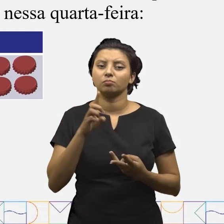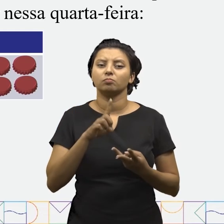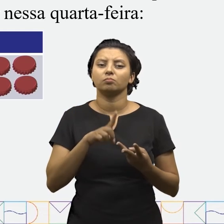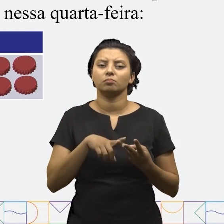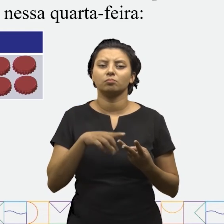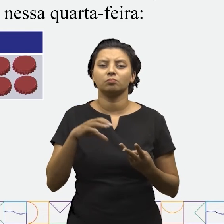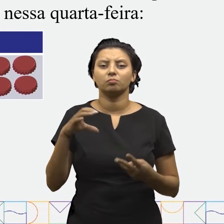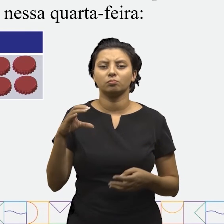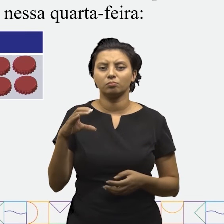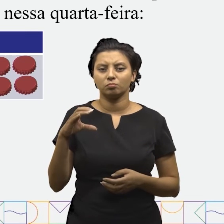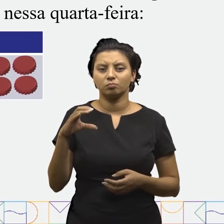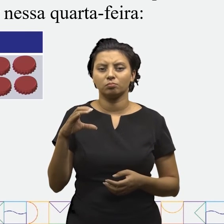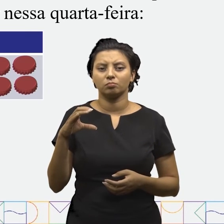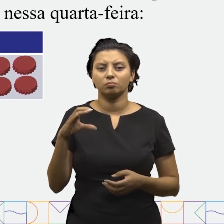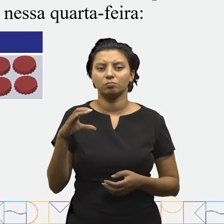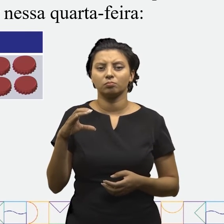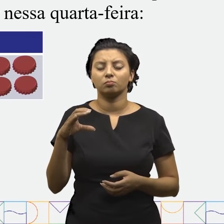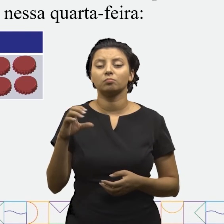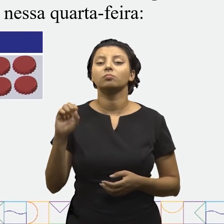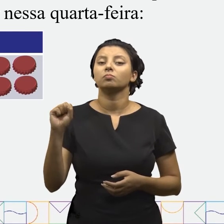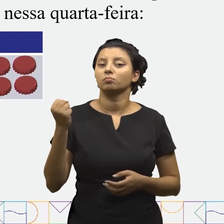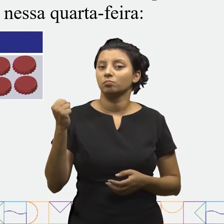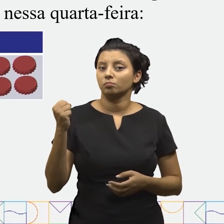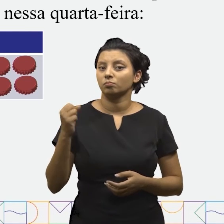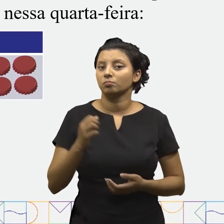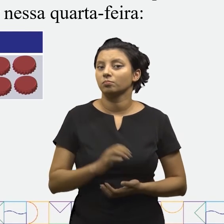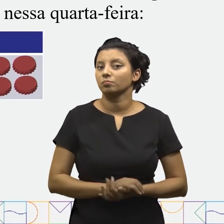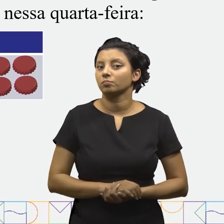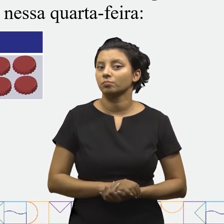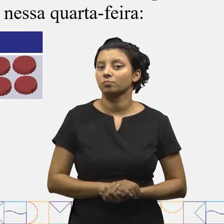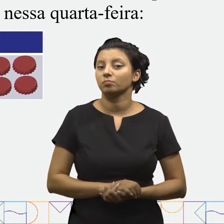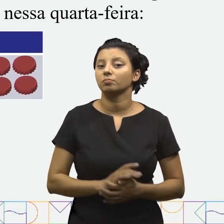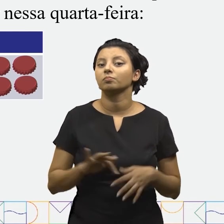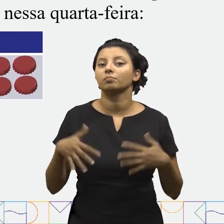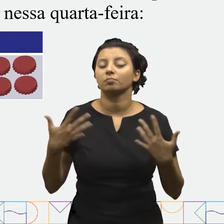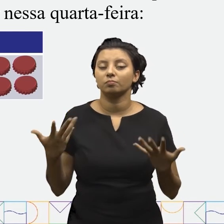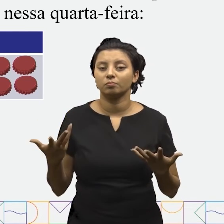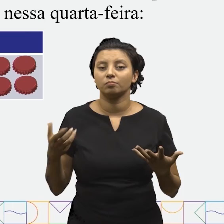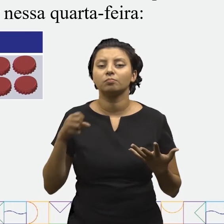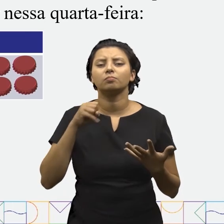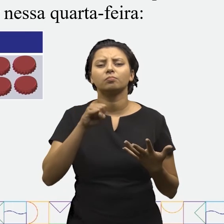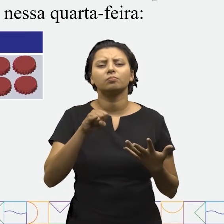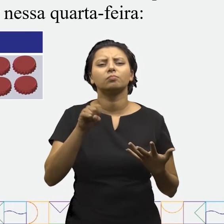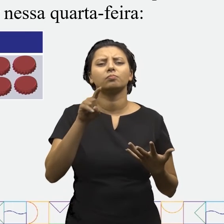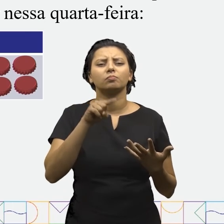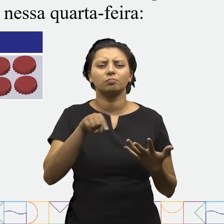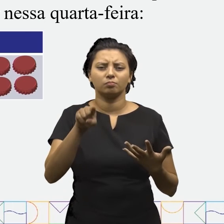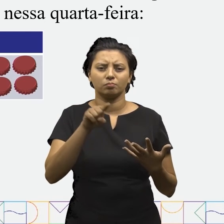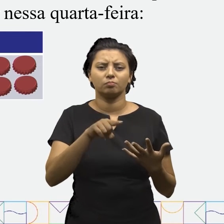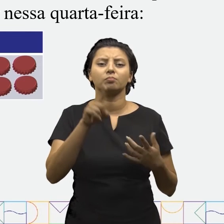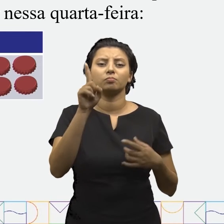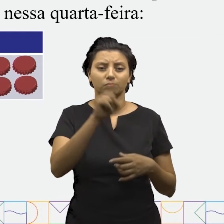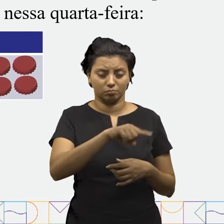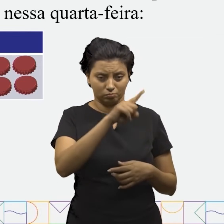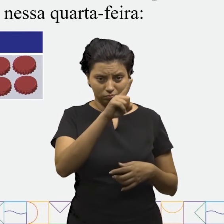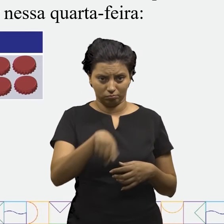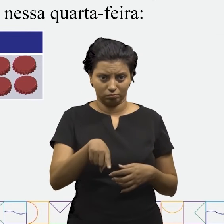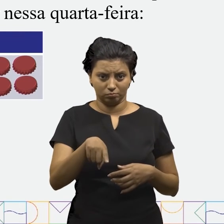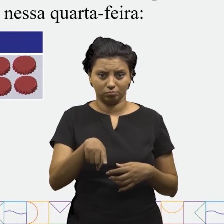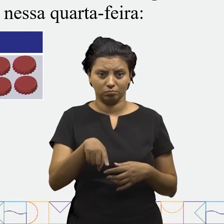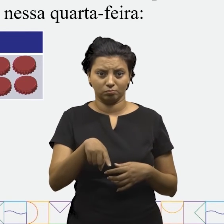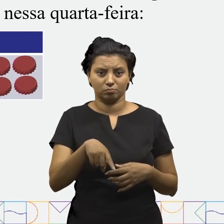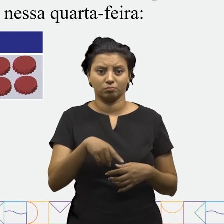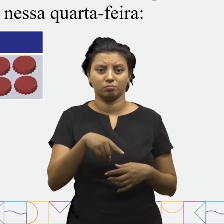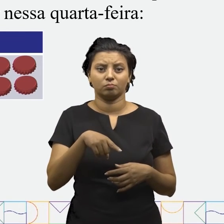3 tampinhas? Ou letra C, 8 tampinhas? E aí, se você marcou